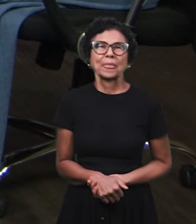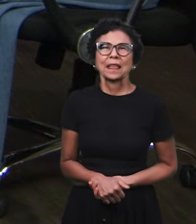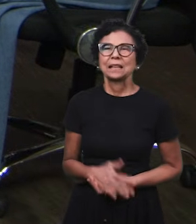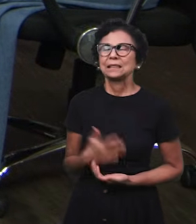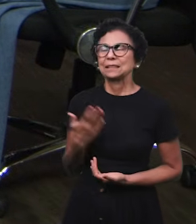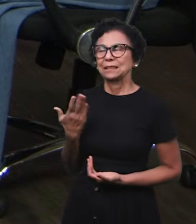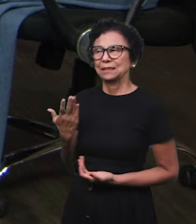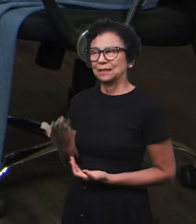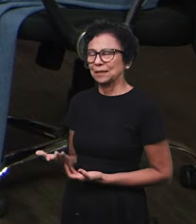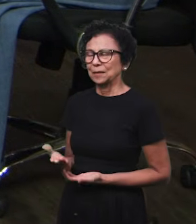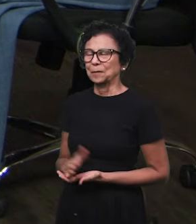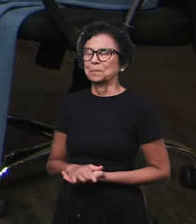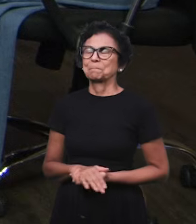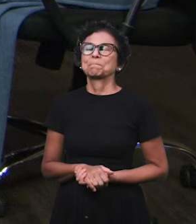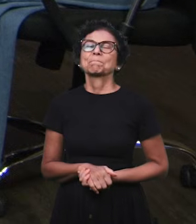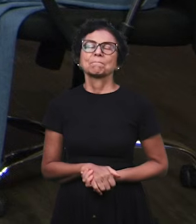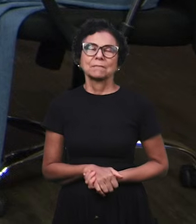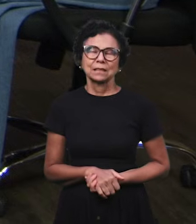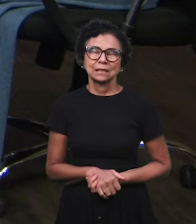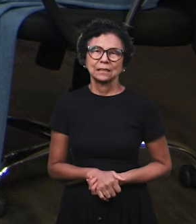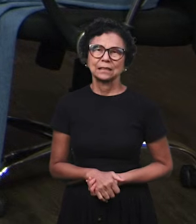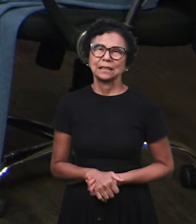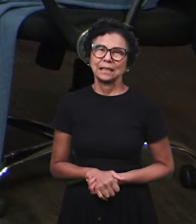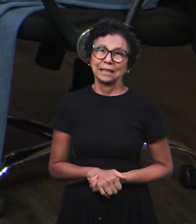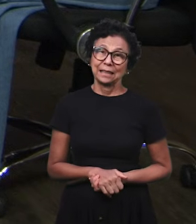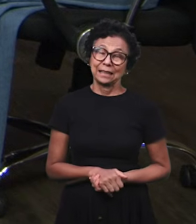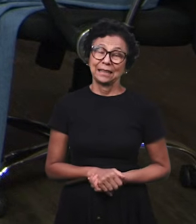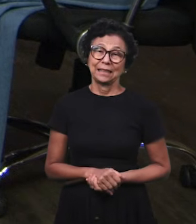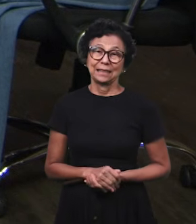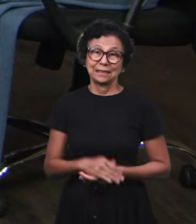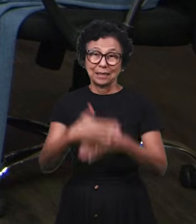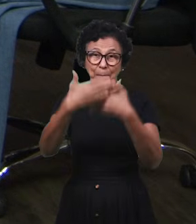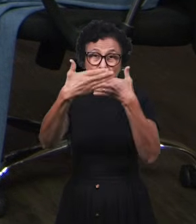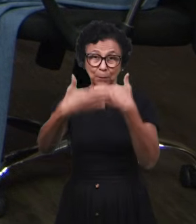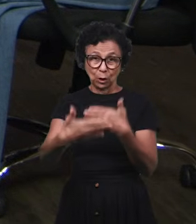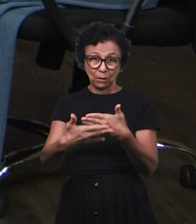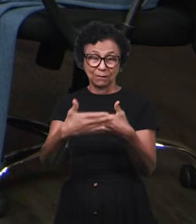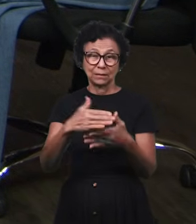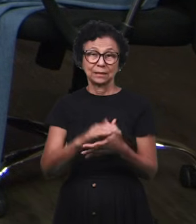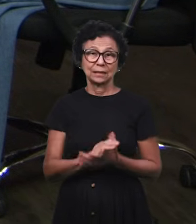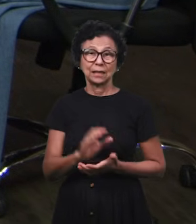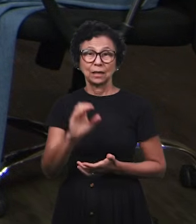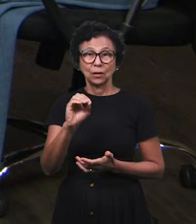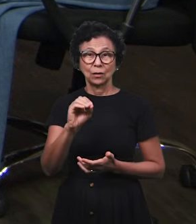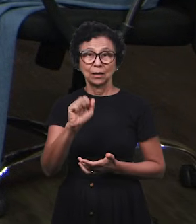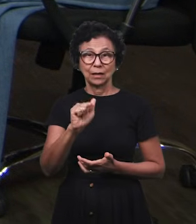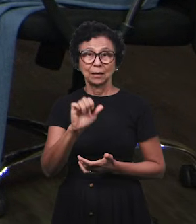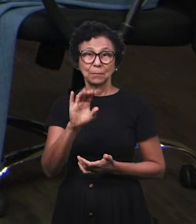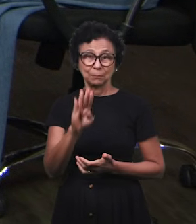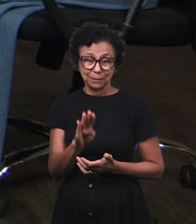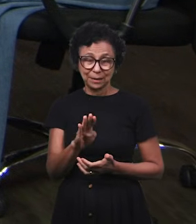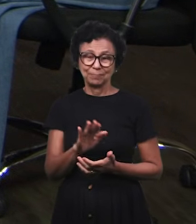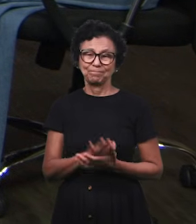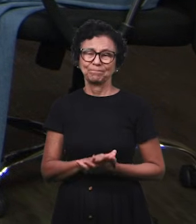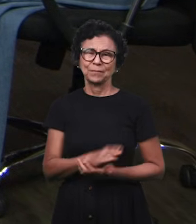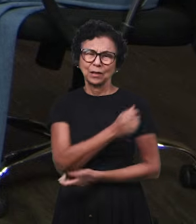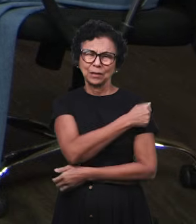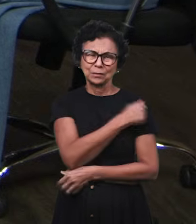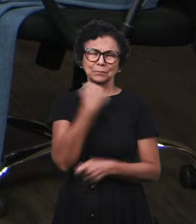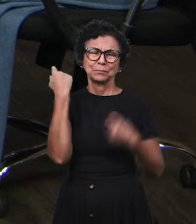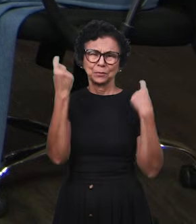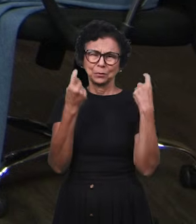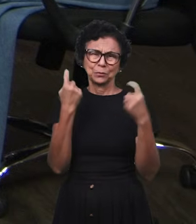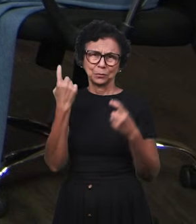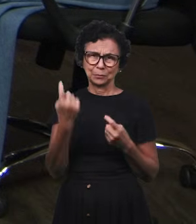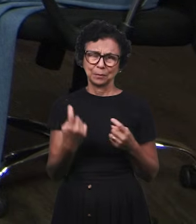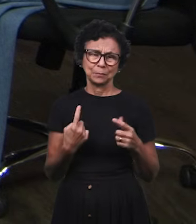acaba, assim, sendo uma preocupação para os alunos. Por quê? Geralmente, quando o aluno entra na faculdade, ele entra novo. E às vezes ele sai do